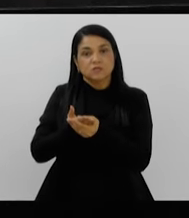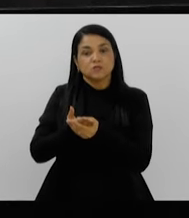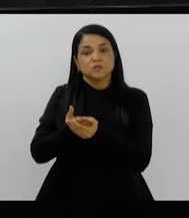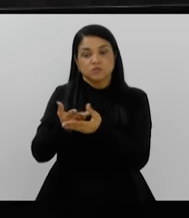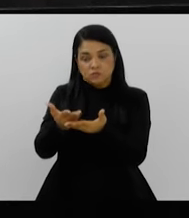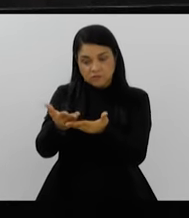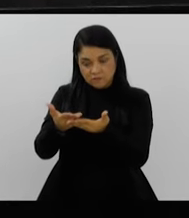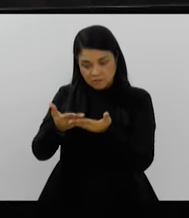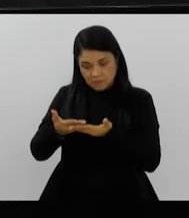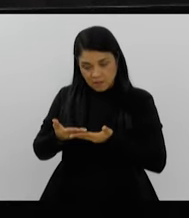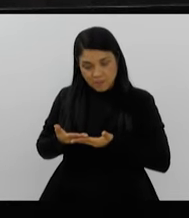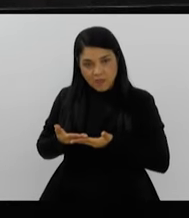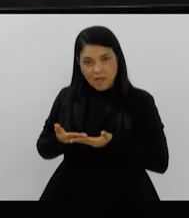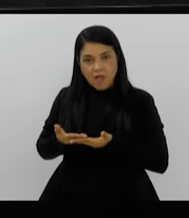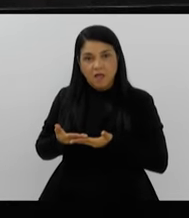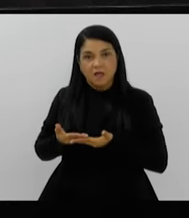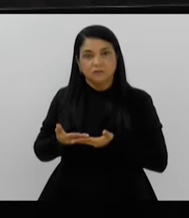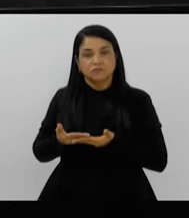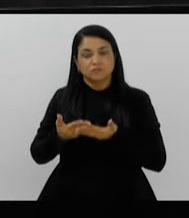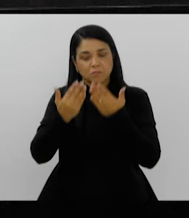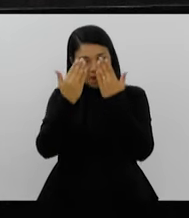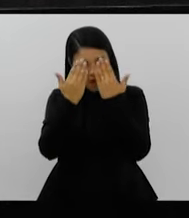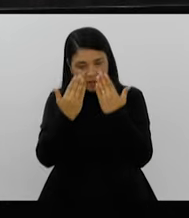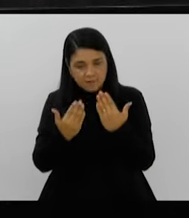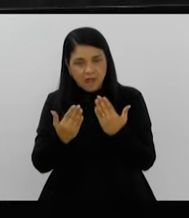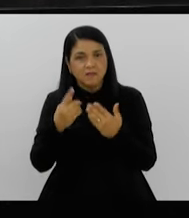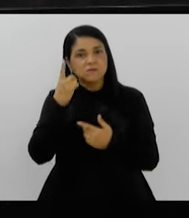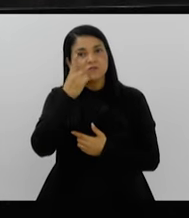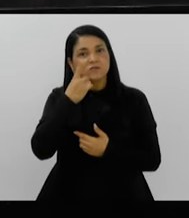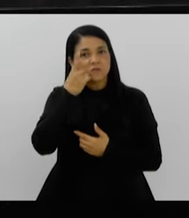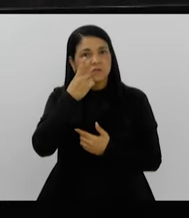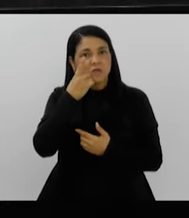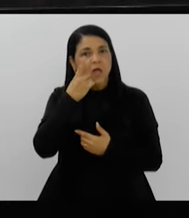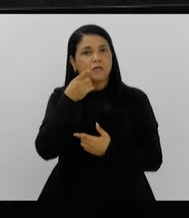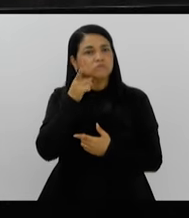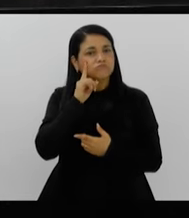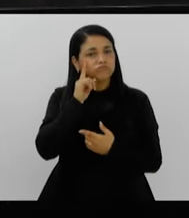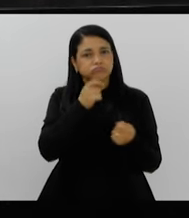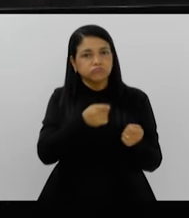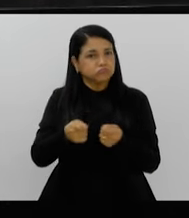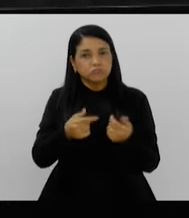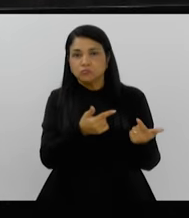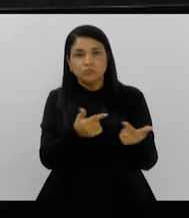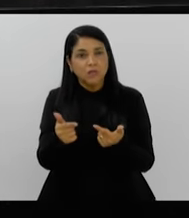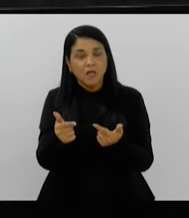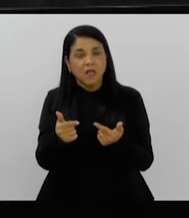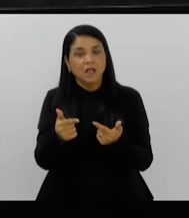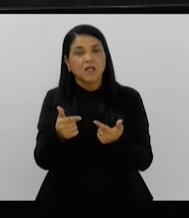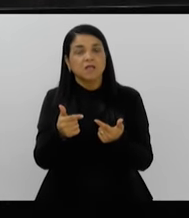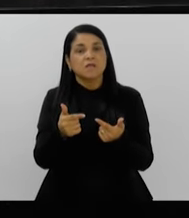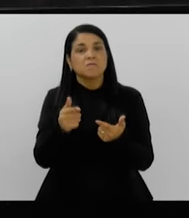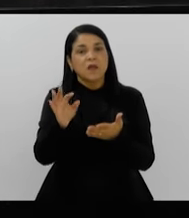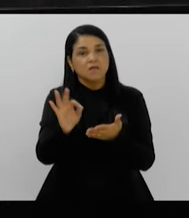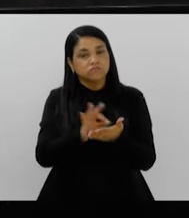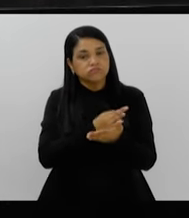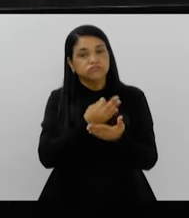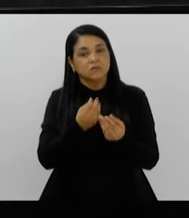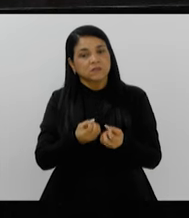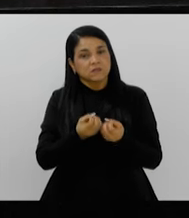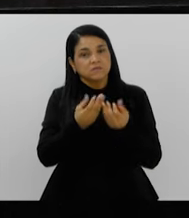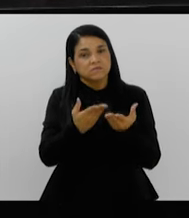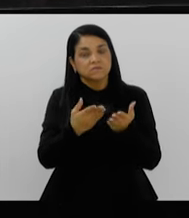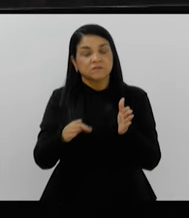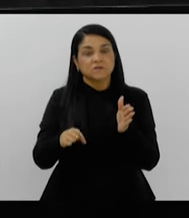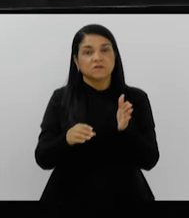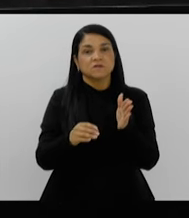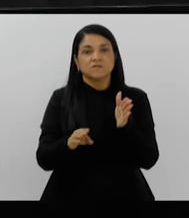vir encaminhados para a nossa análise, não é, periodicamente, da concessão desses benefícios